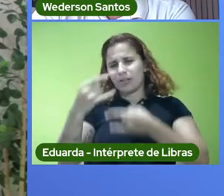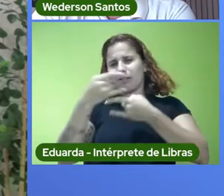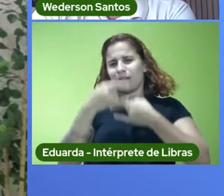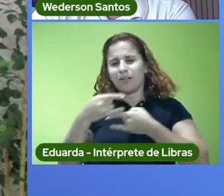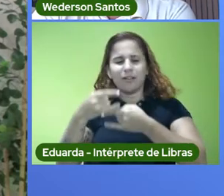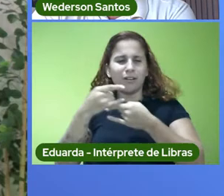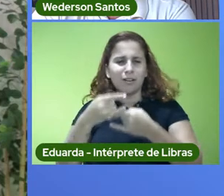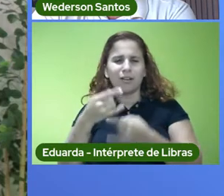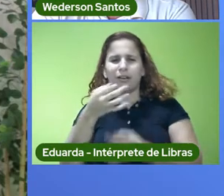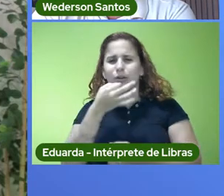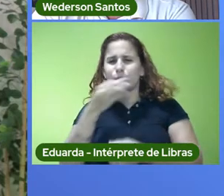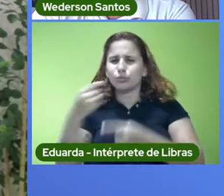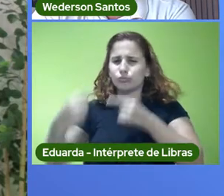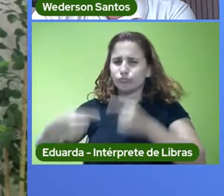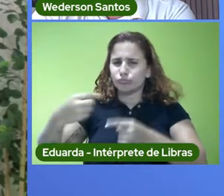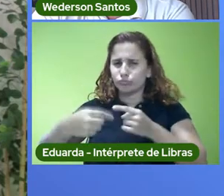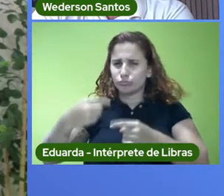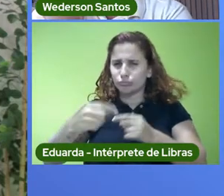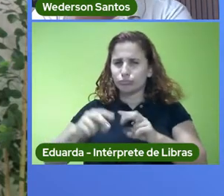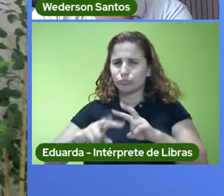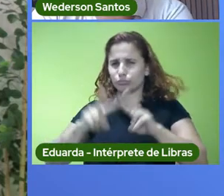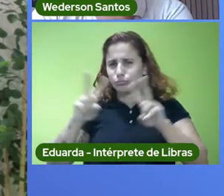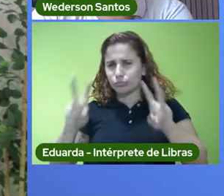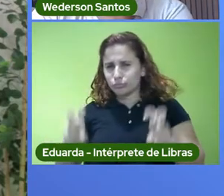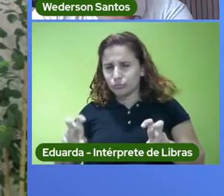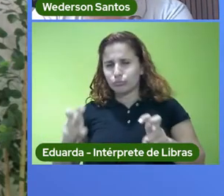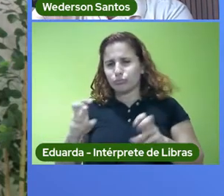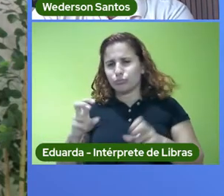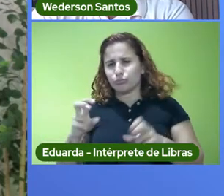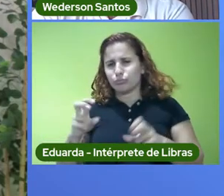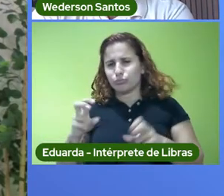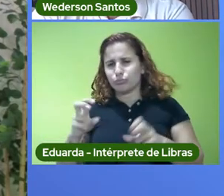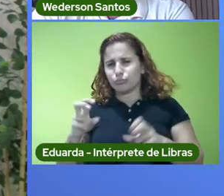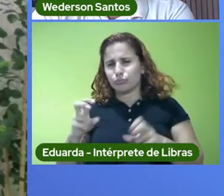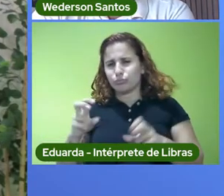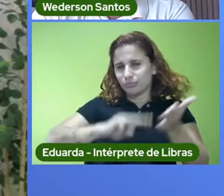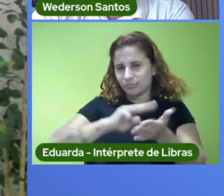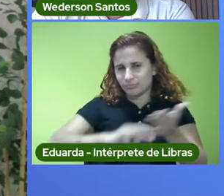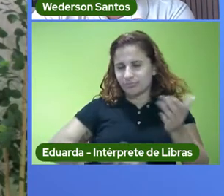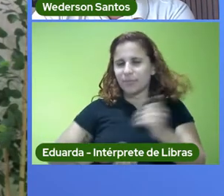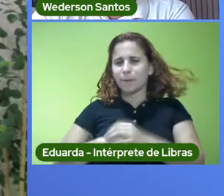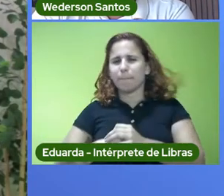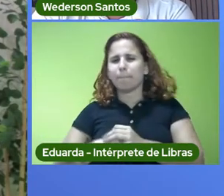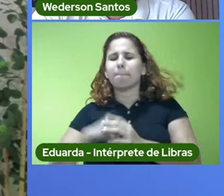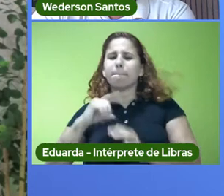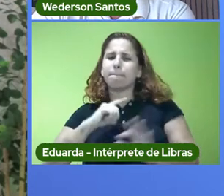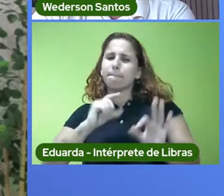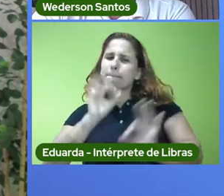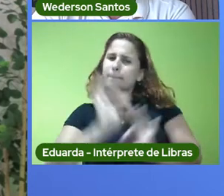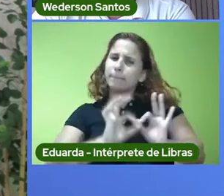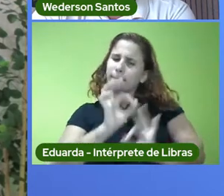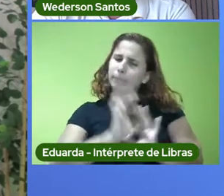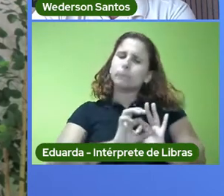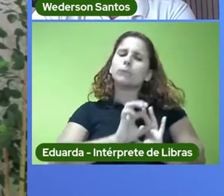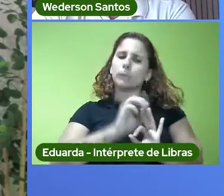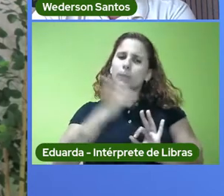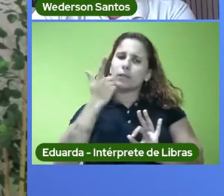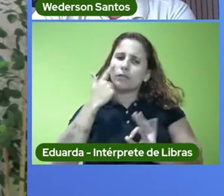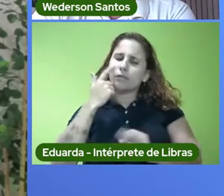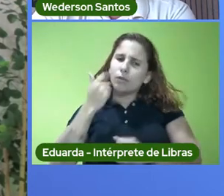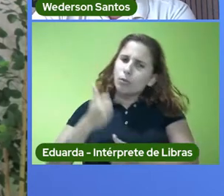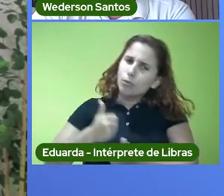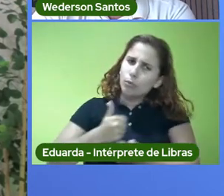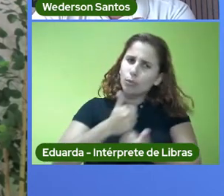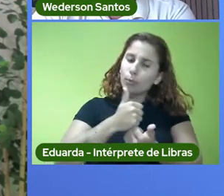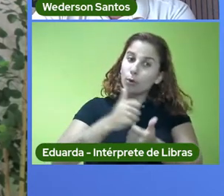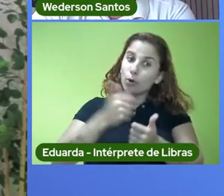apoiado, metodologia. Nós estamos construindo, professor, uma cartilha orientativa aqui sobre emprego apoiado para ampliar esse debate que até